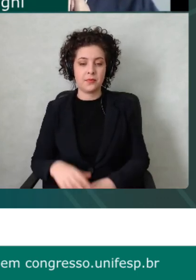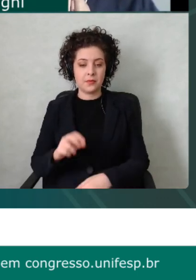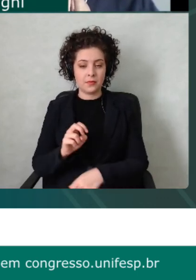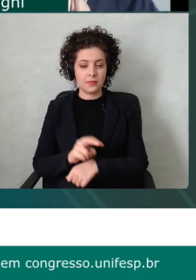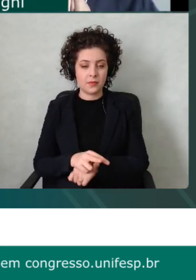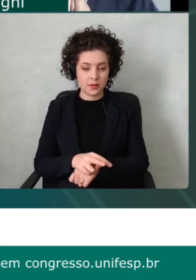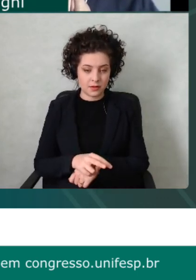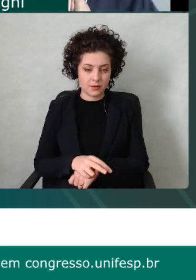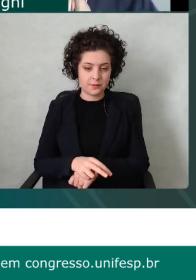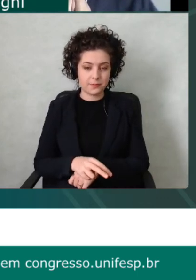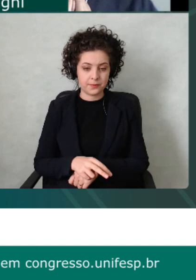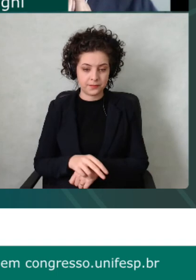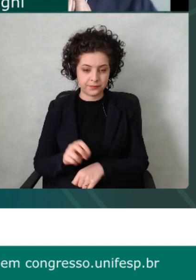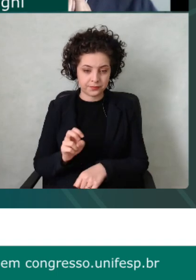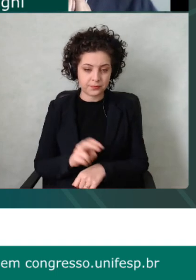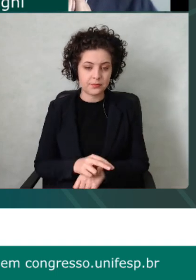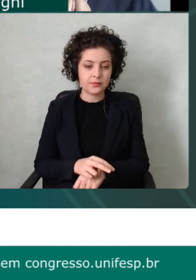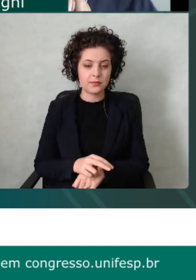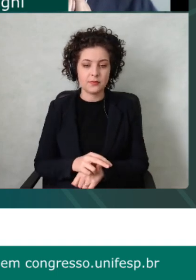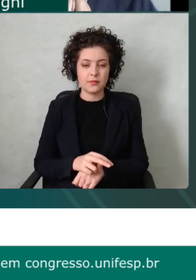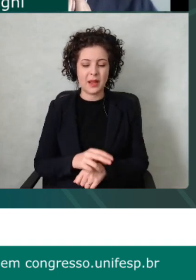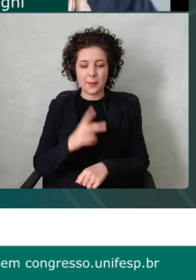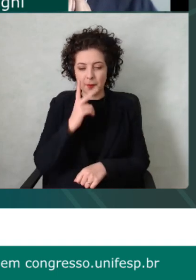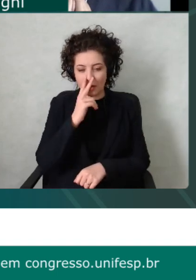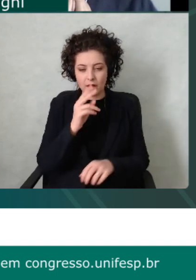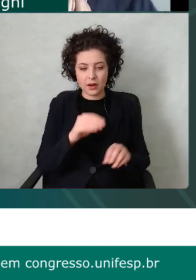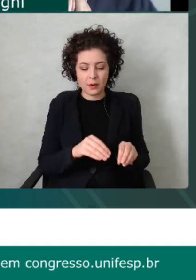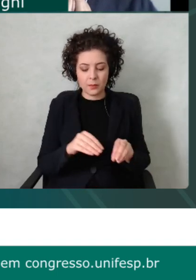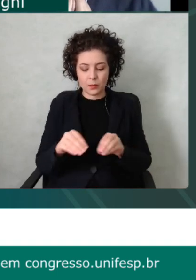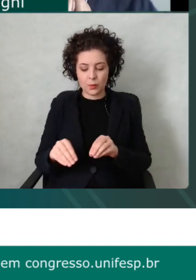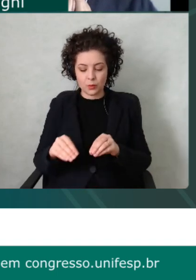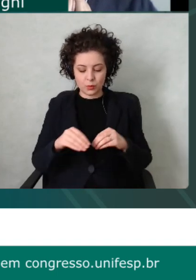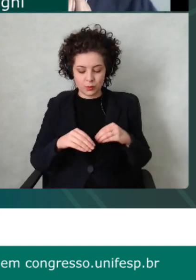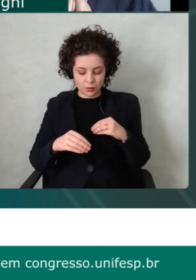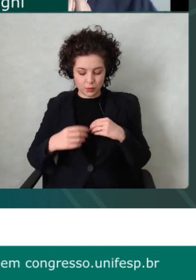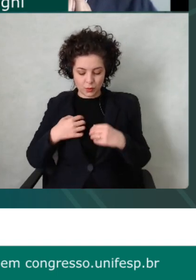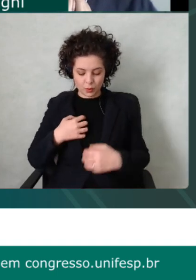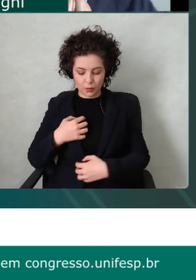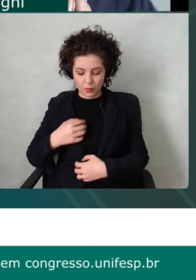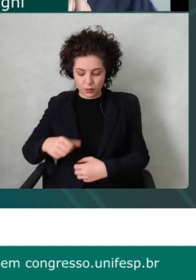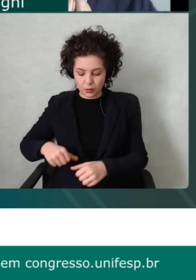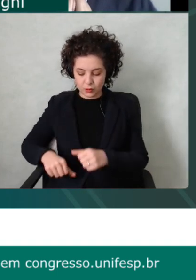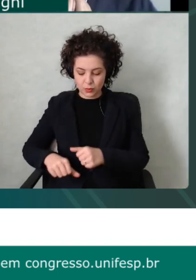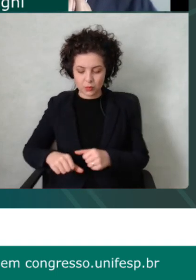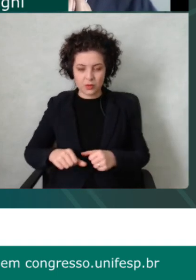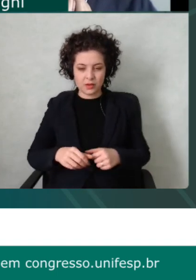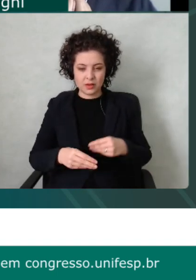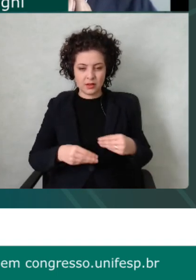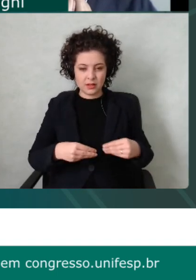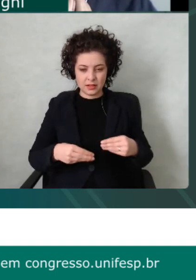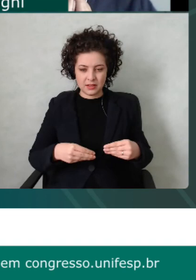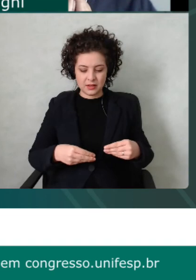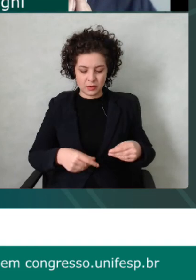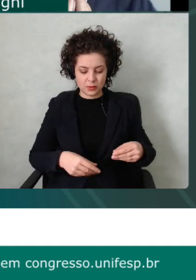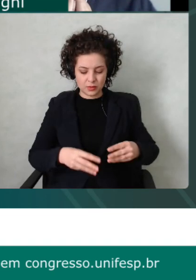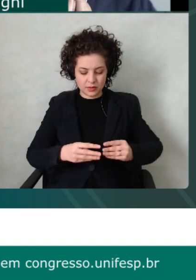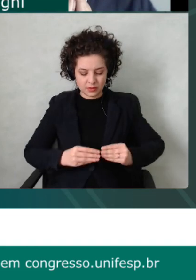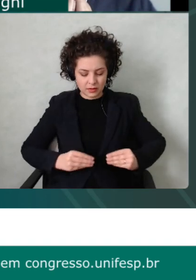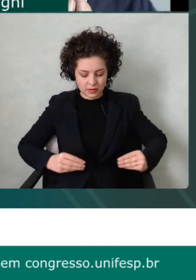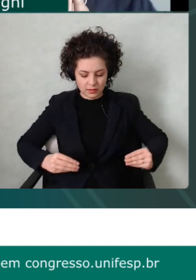ele muda de lugar, ele muda de órgãos, muda de tecidos. A gente não consegue dizer